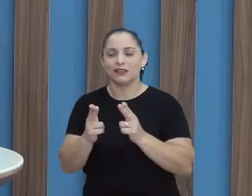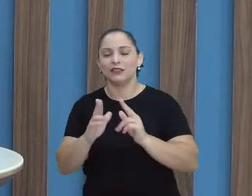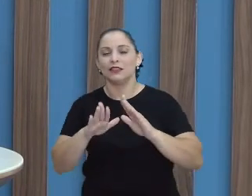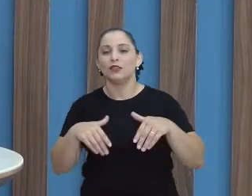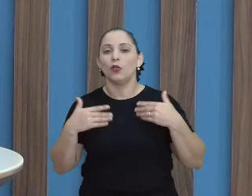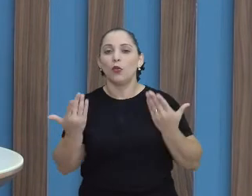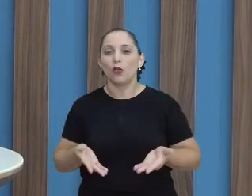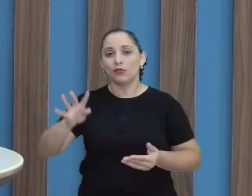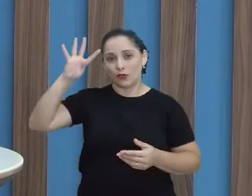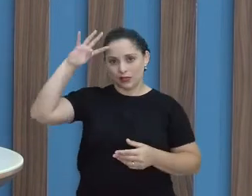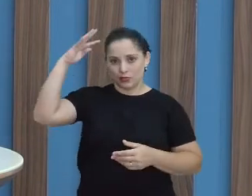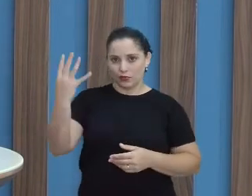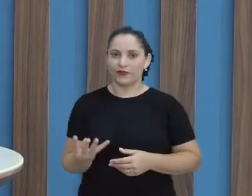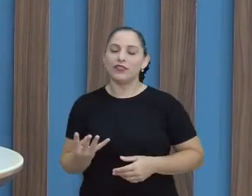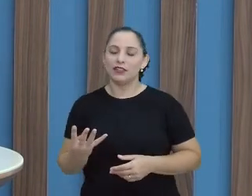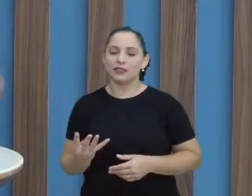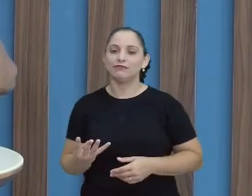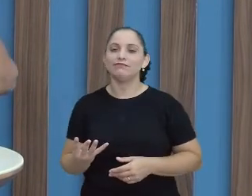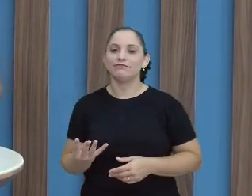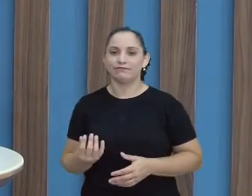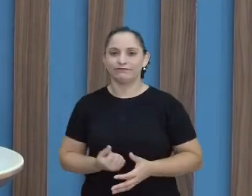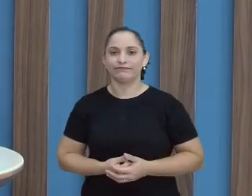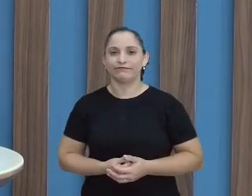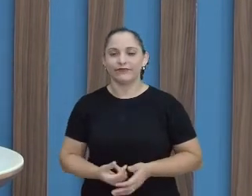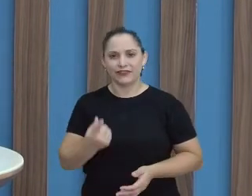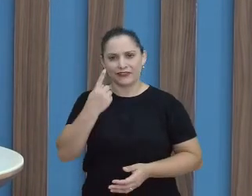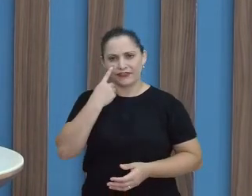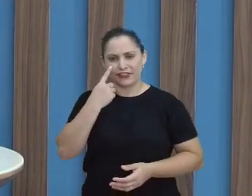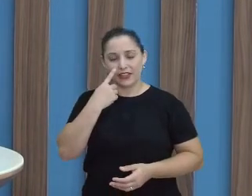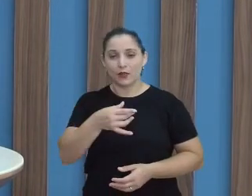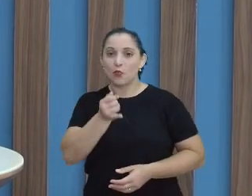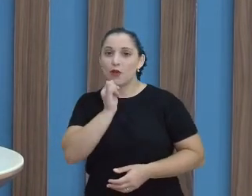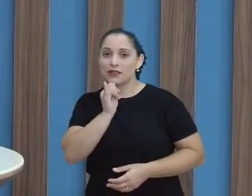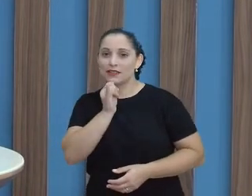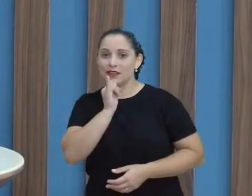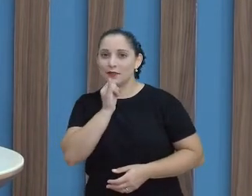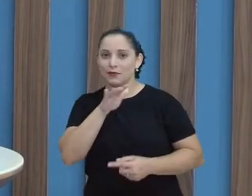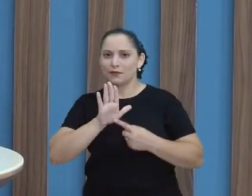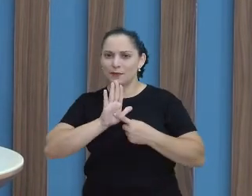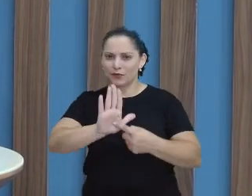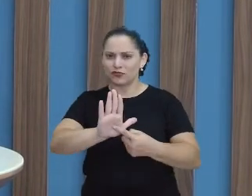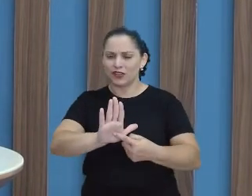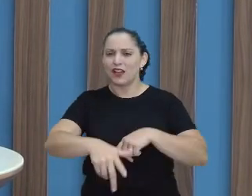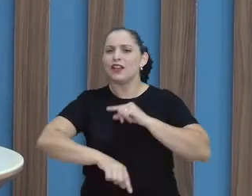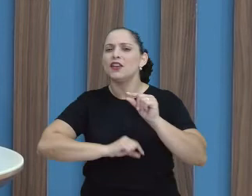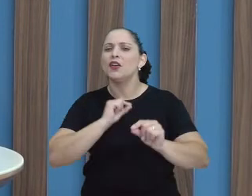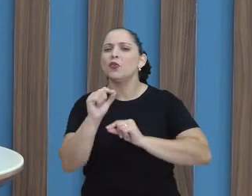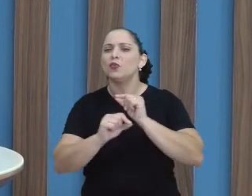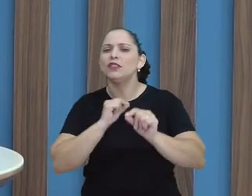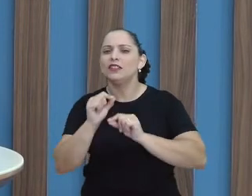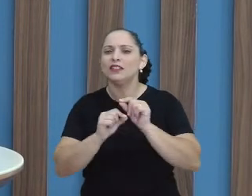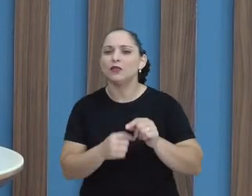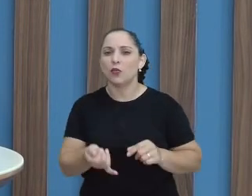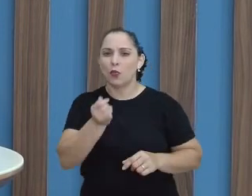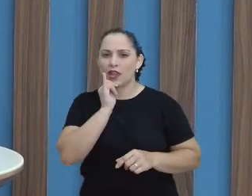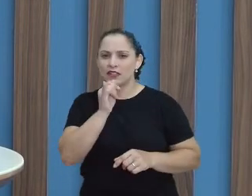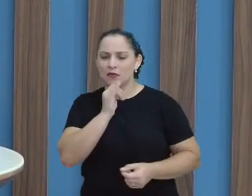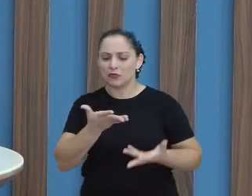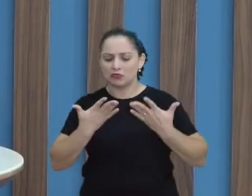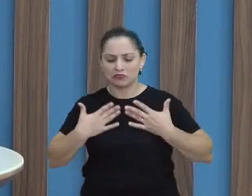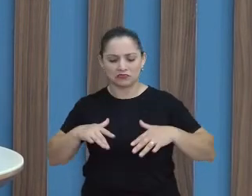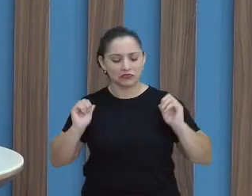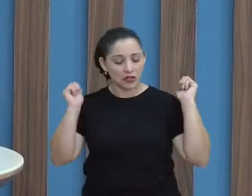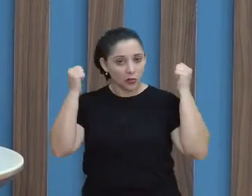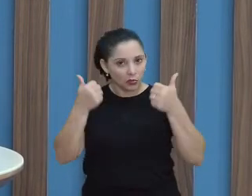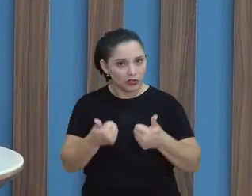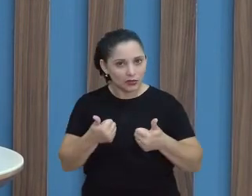gente resolve aí de forma intuitiva. Você pode notar que o exemplo que ele trouxe, né, é um exemplo bem tranquilo, onde